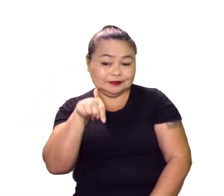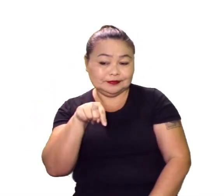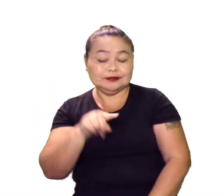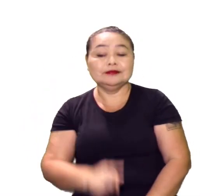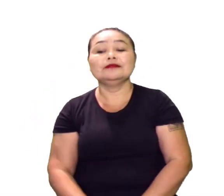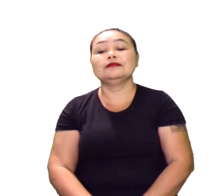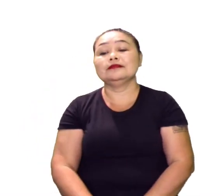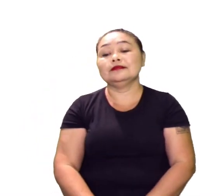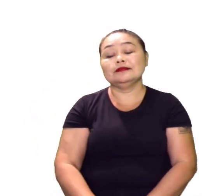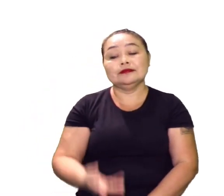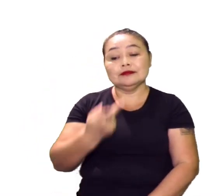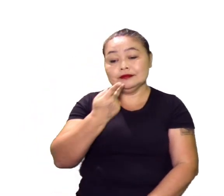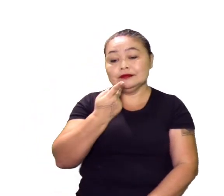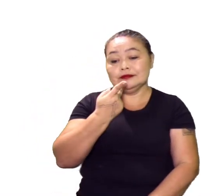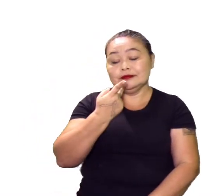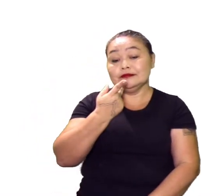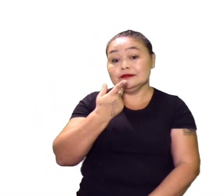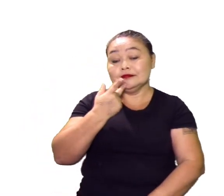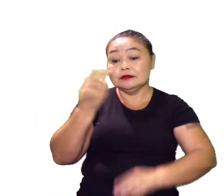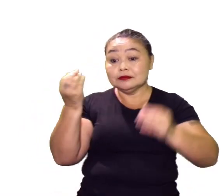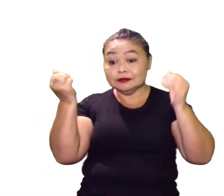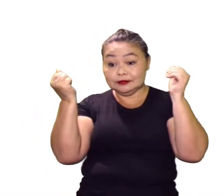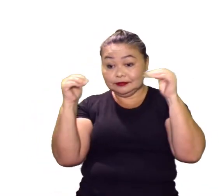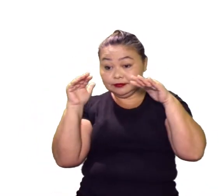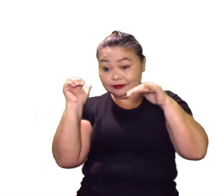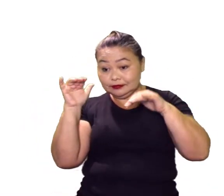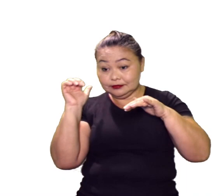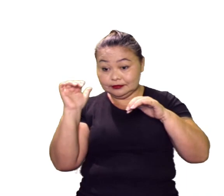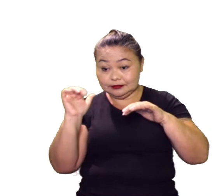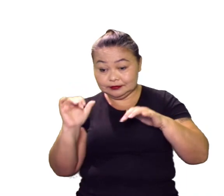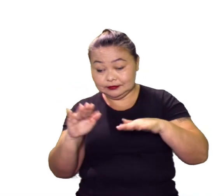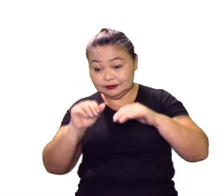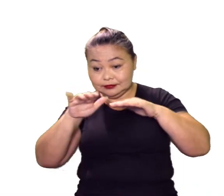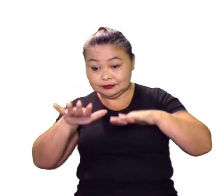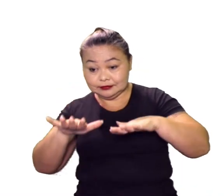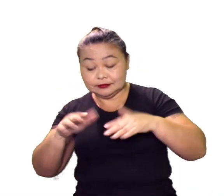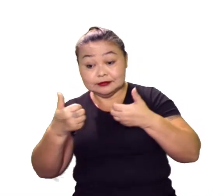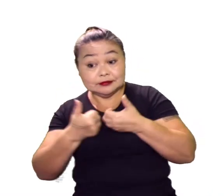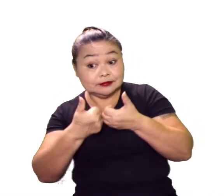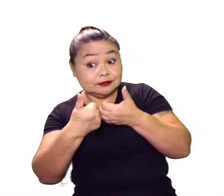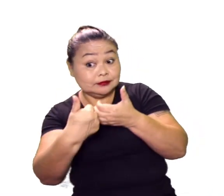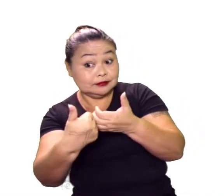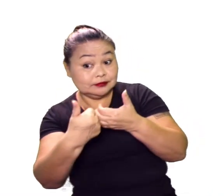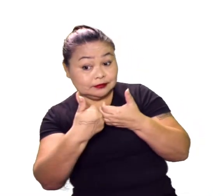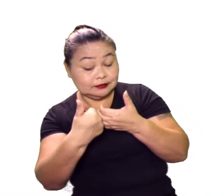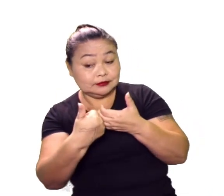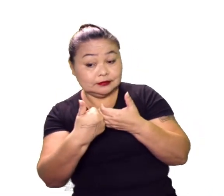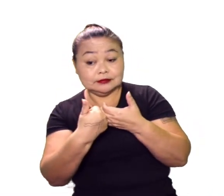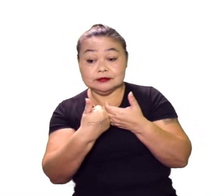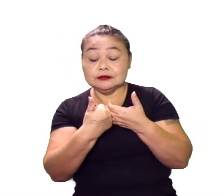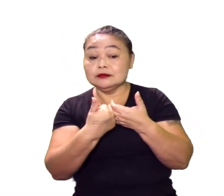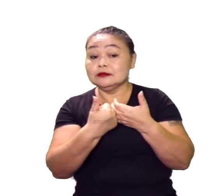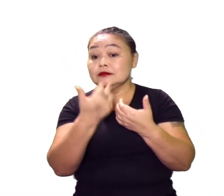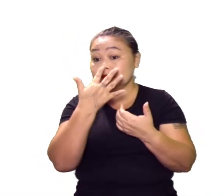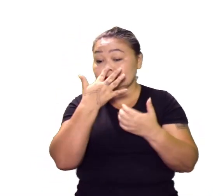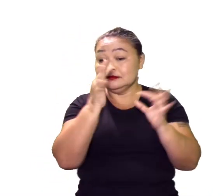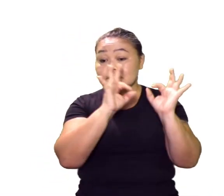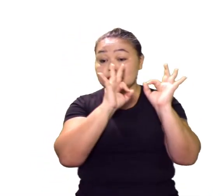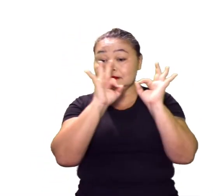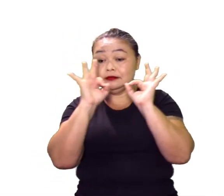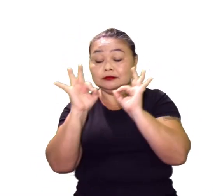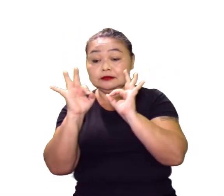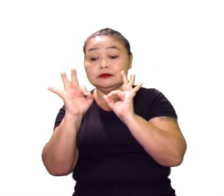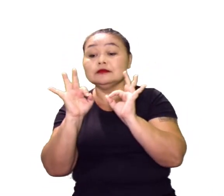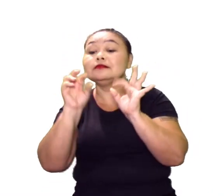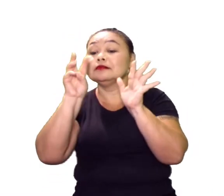Velho. Anteriormente, né? É uma área de deposição de sedimentos. E é próximo, se a gente observar, é próximo